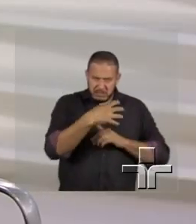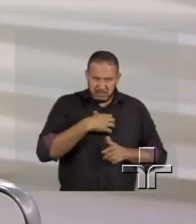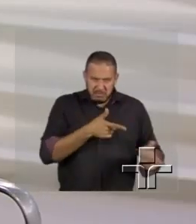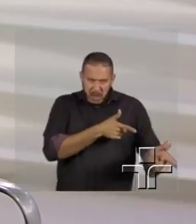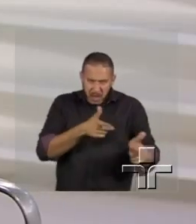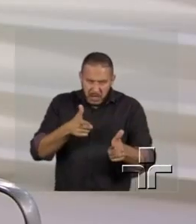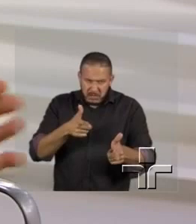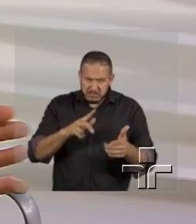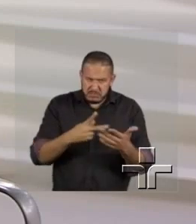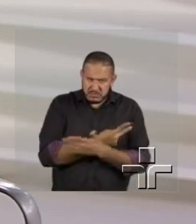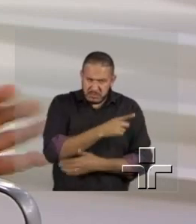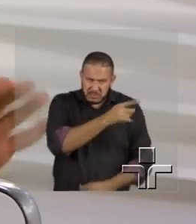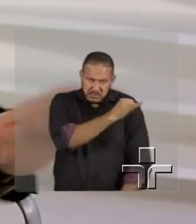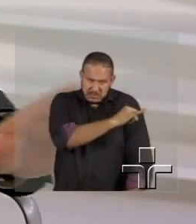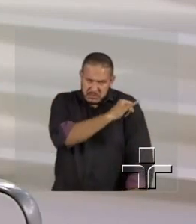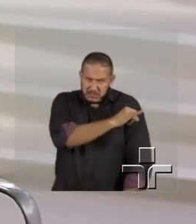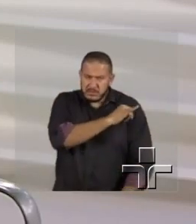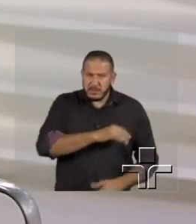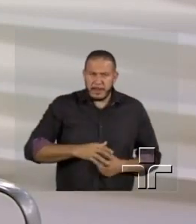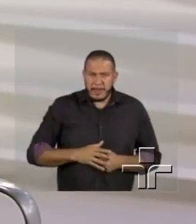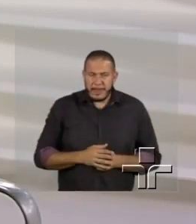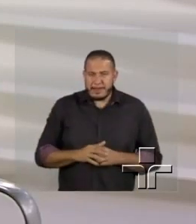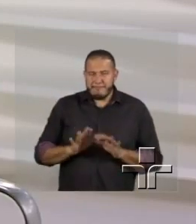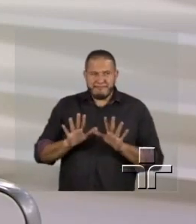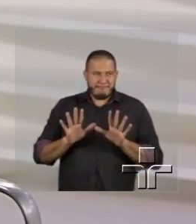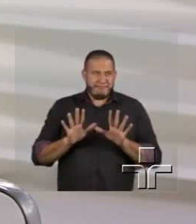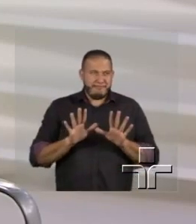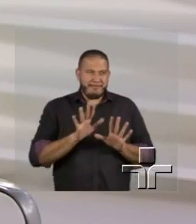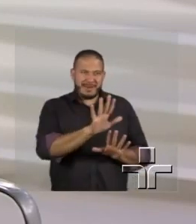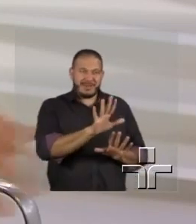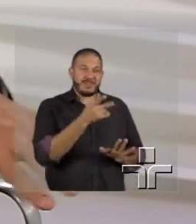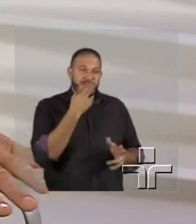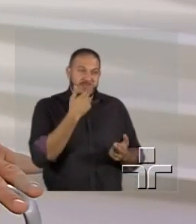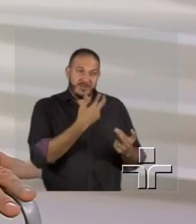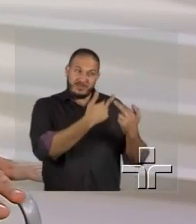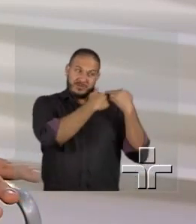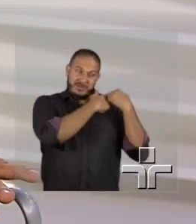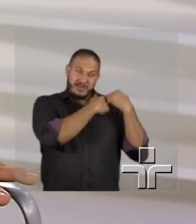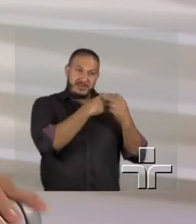grupos armados no país. Uma guerra civil que não termina. Uma guerra civil interminável, que já